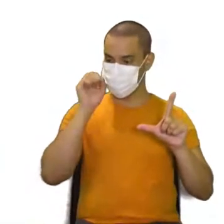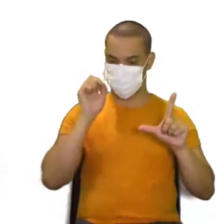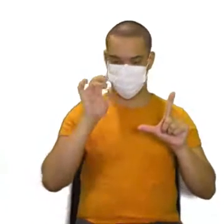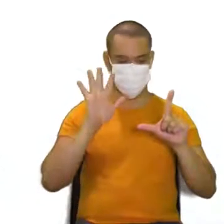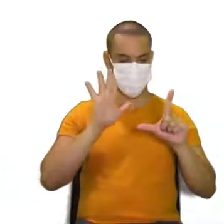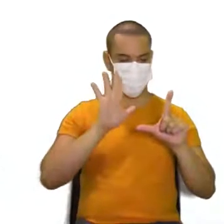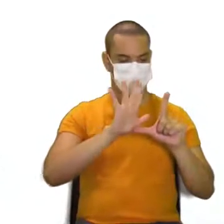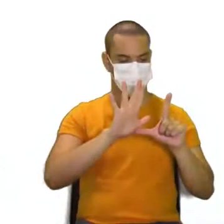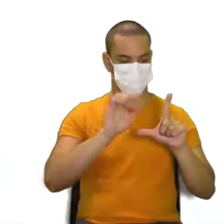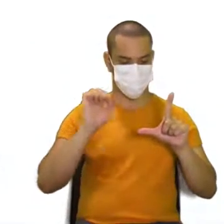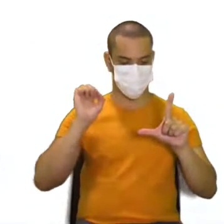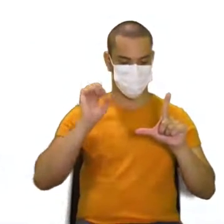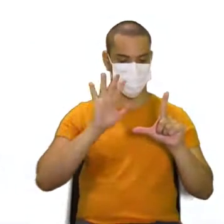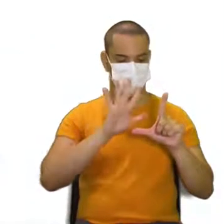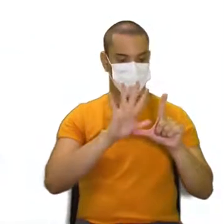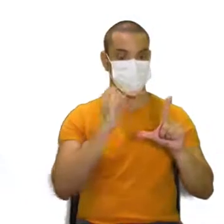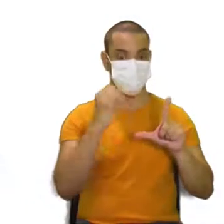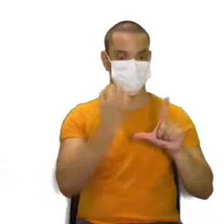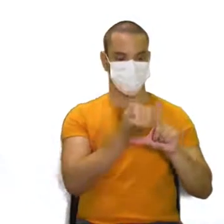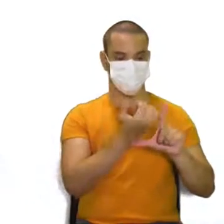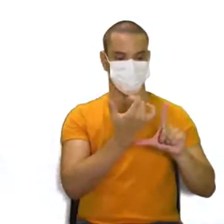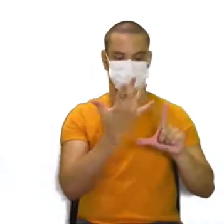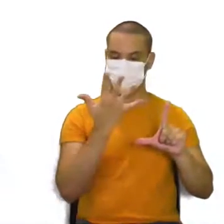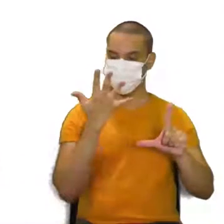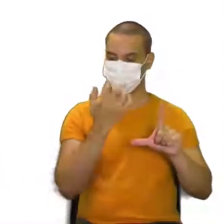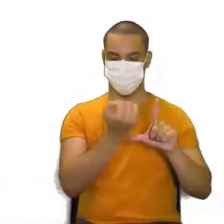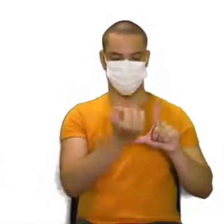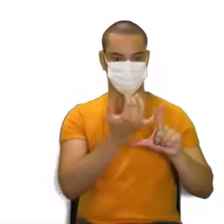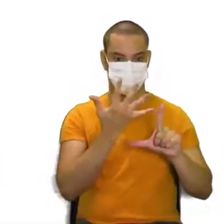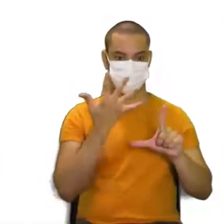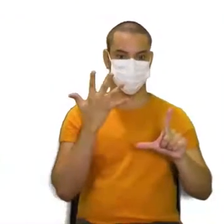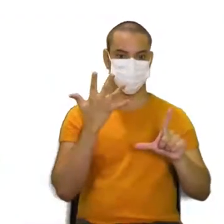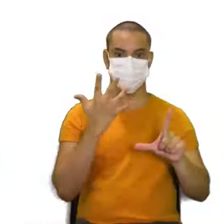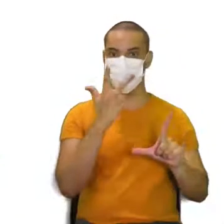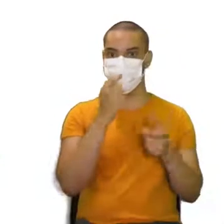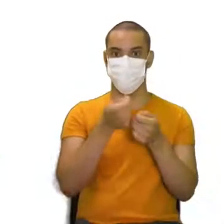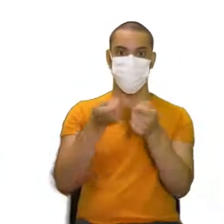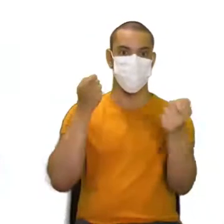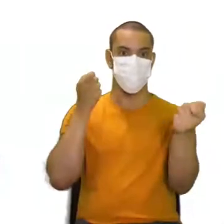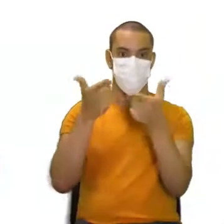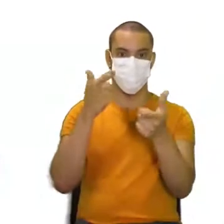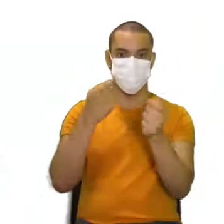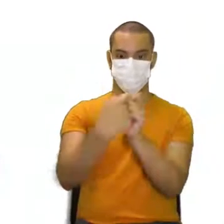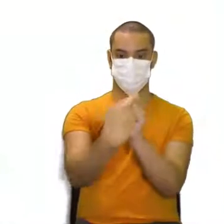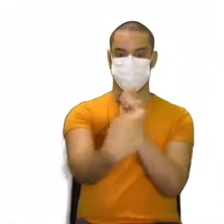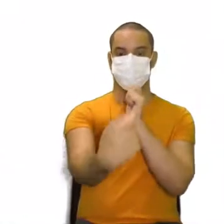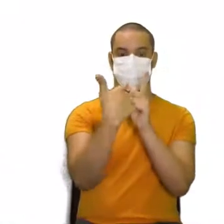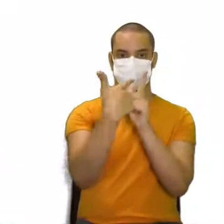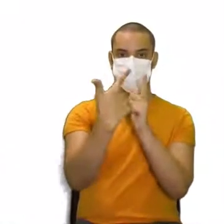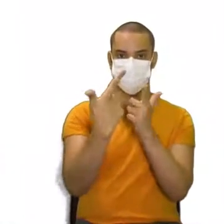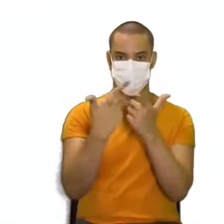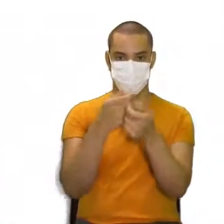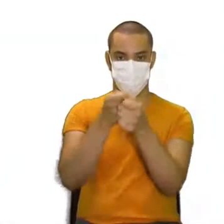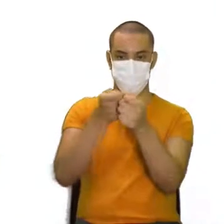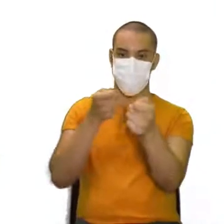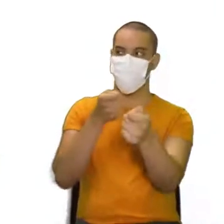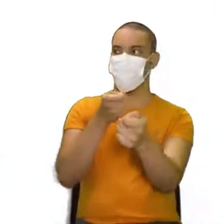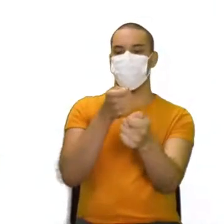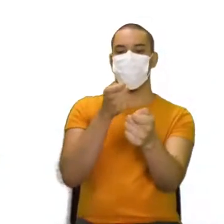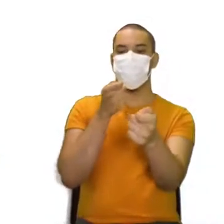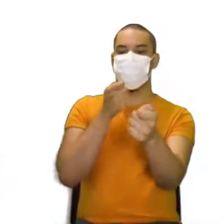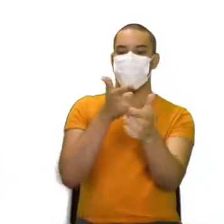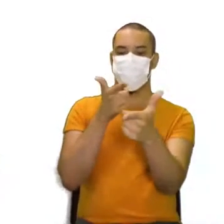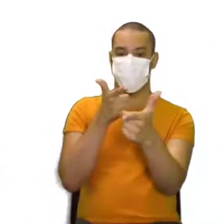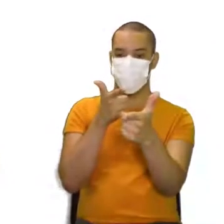estaria saindo da tela seria a ponta como se for uma flecha entrando na TV e você vê aquela parte de trás